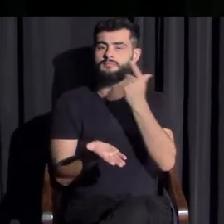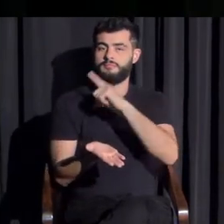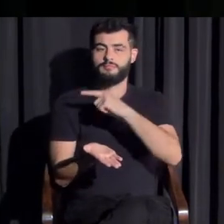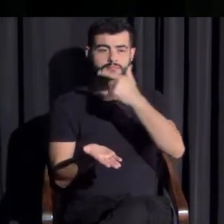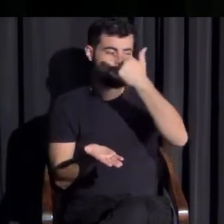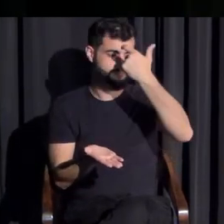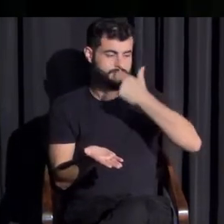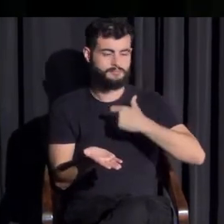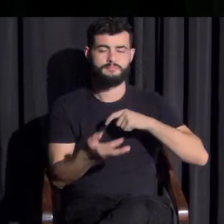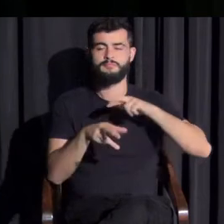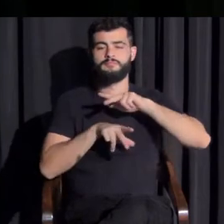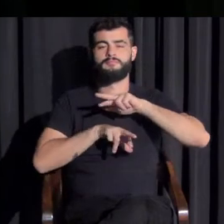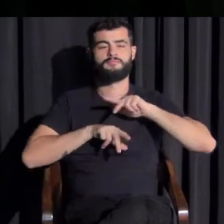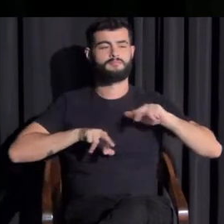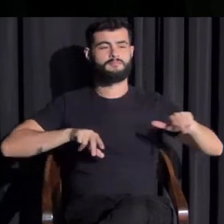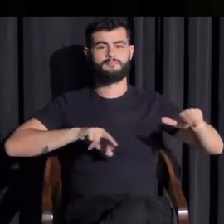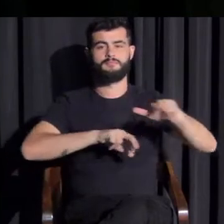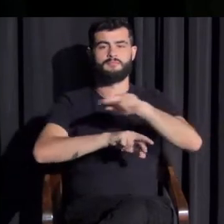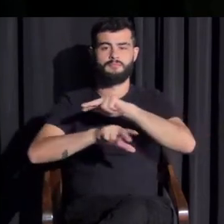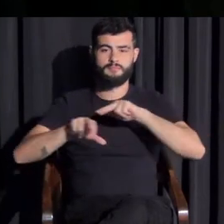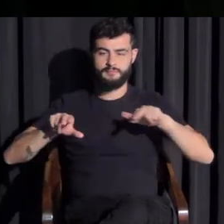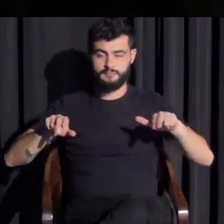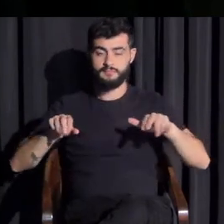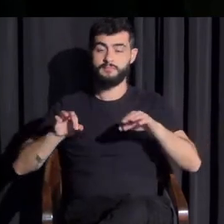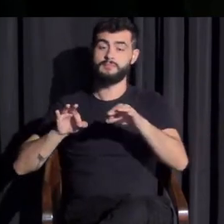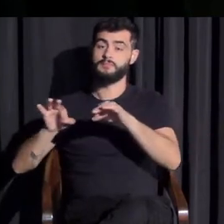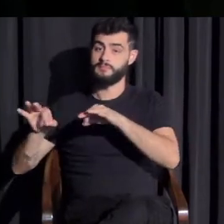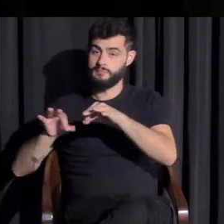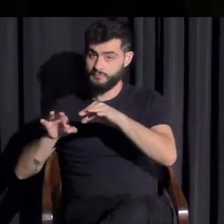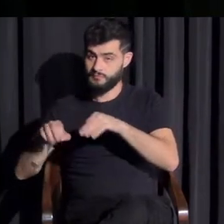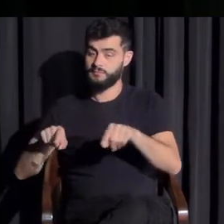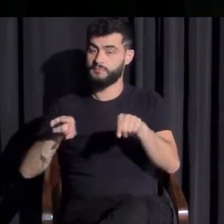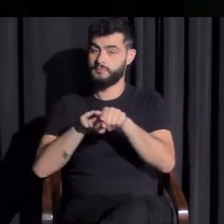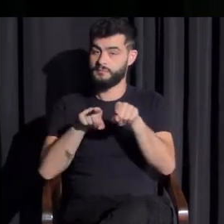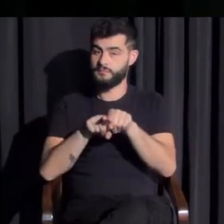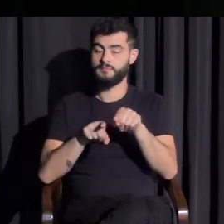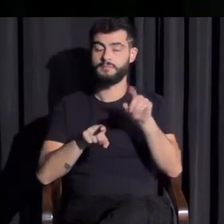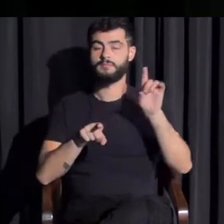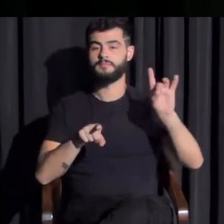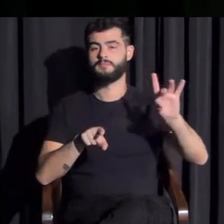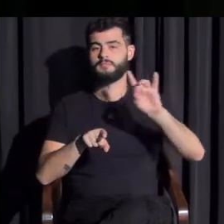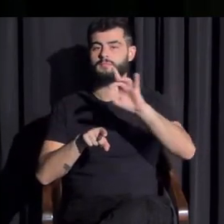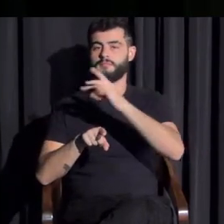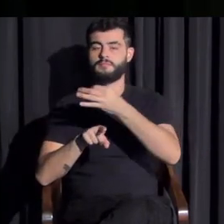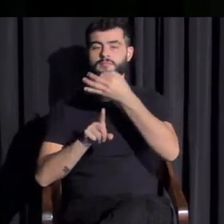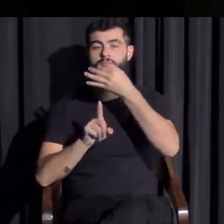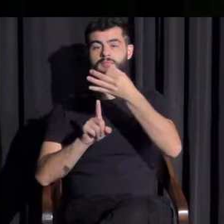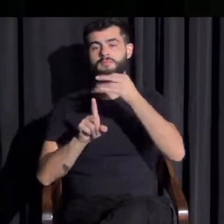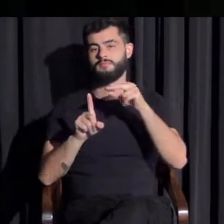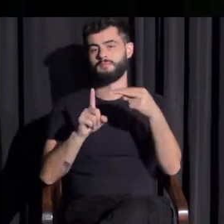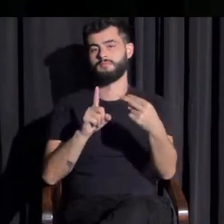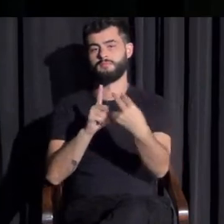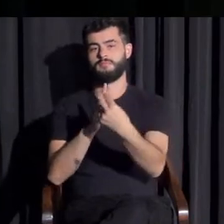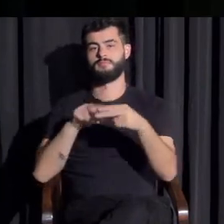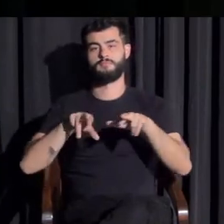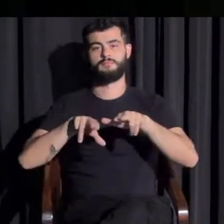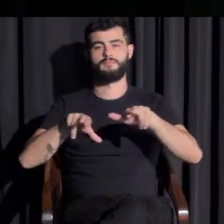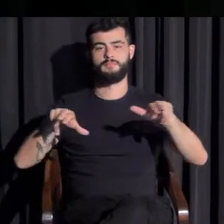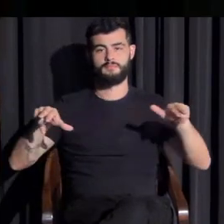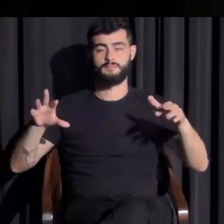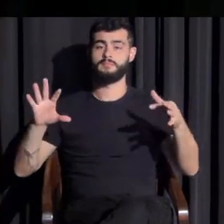confluências entre os programas e as diversas perspectivas que convivem nessas políticas públicas.